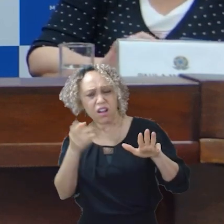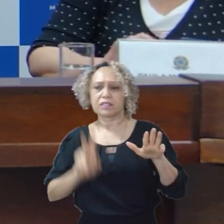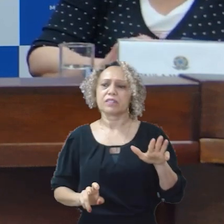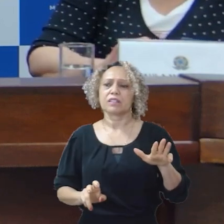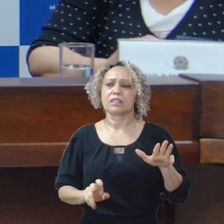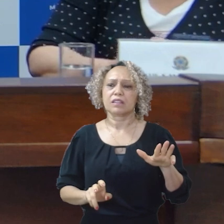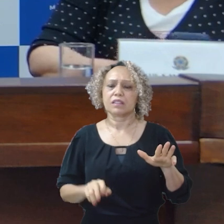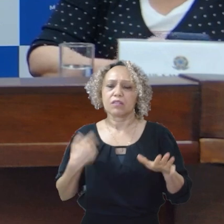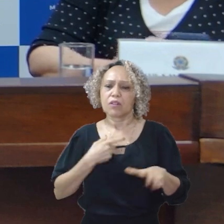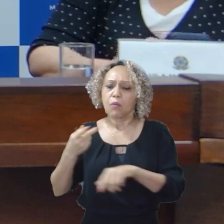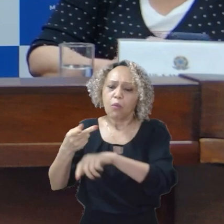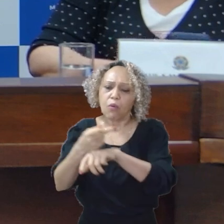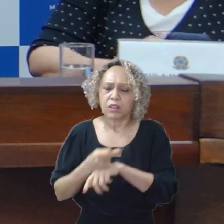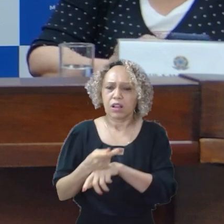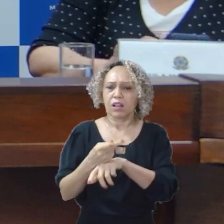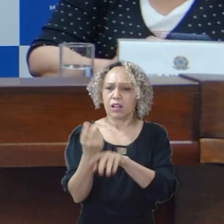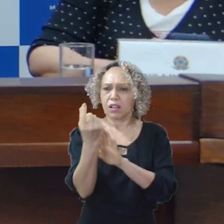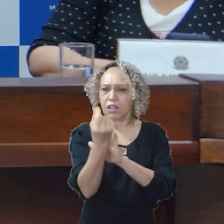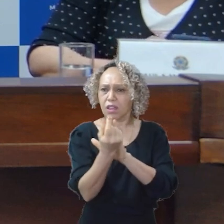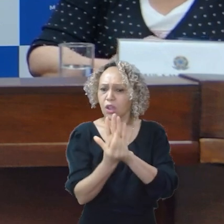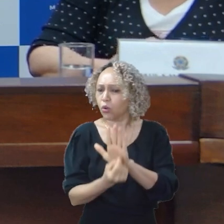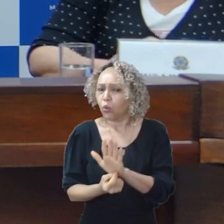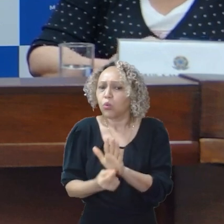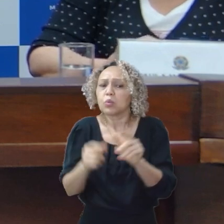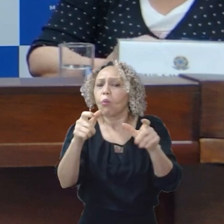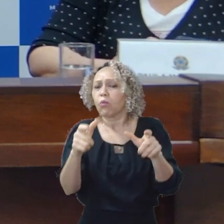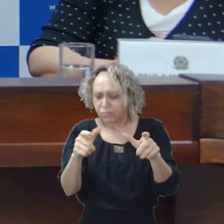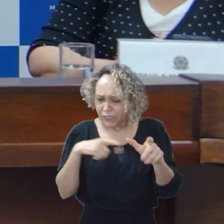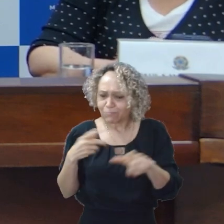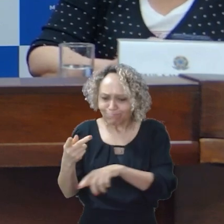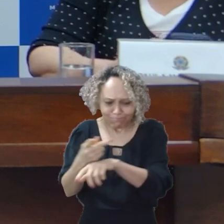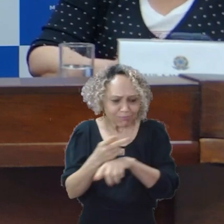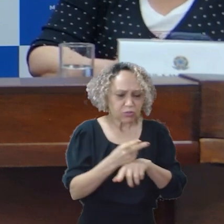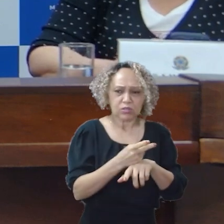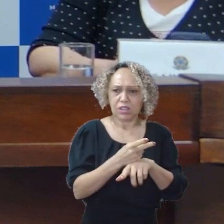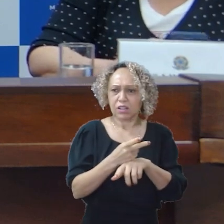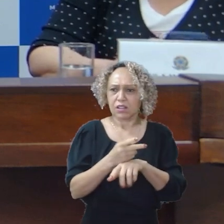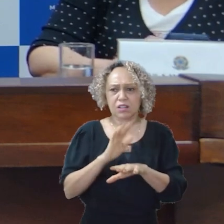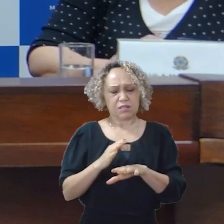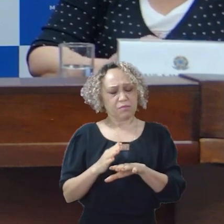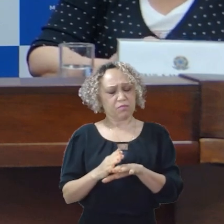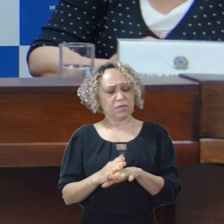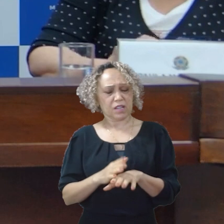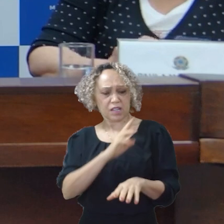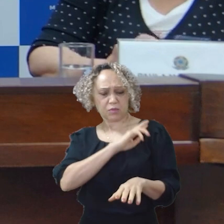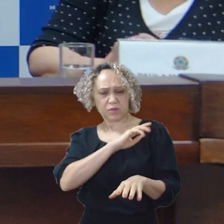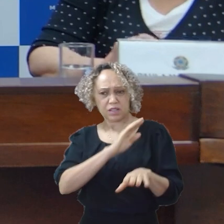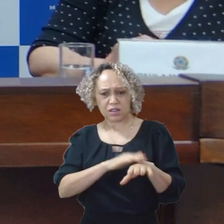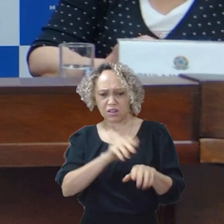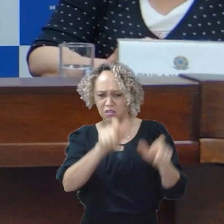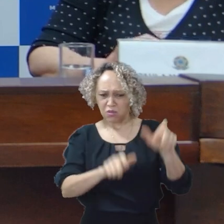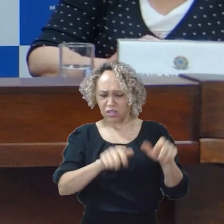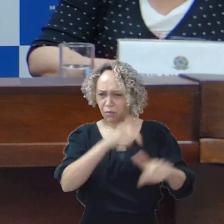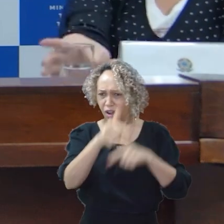vezes: vamos buscar recursos onde eles existem, não no pelo, nas costas, no